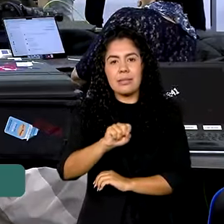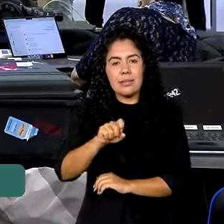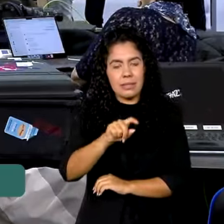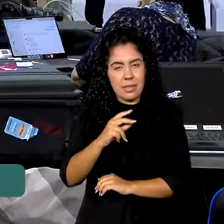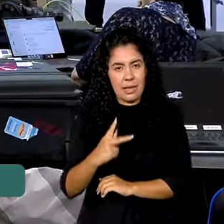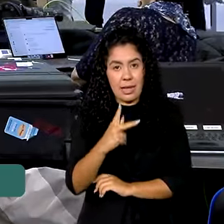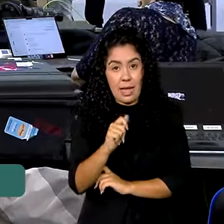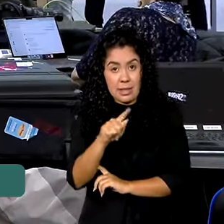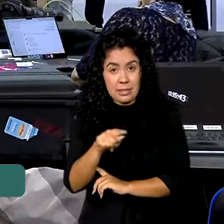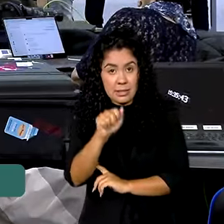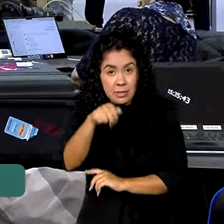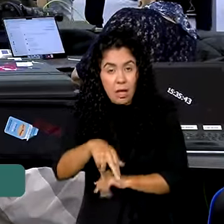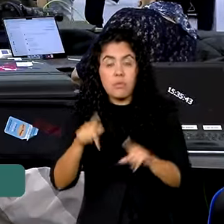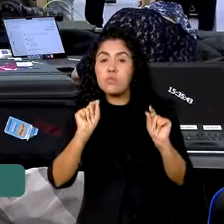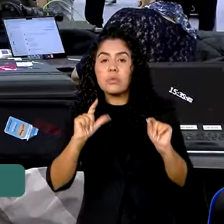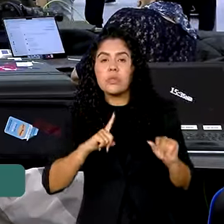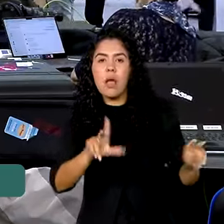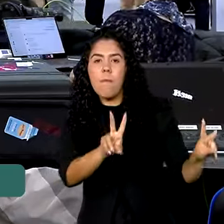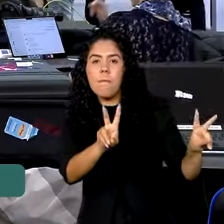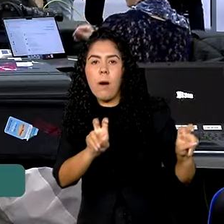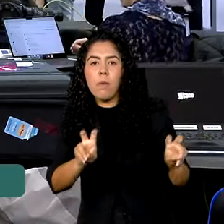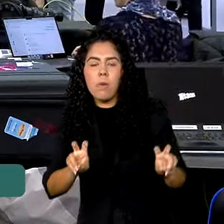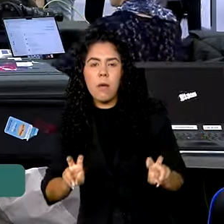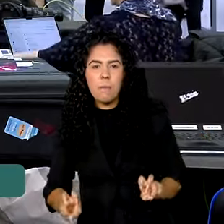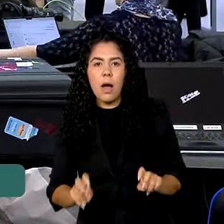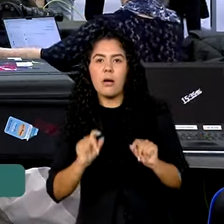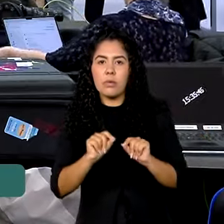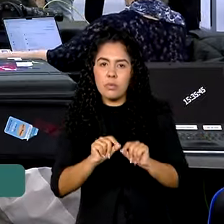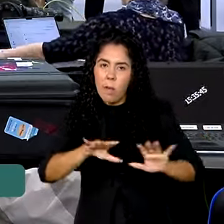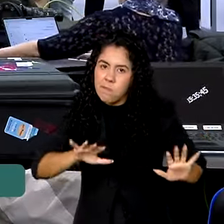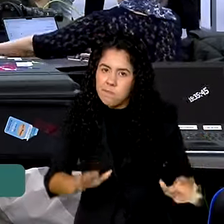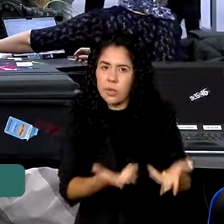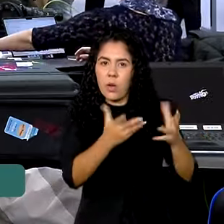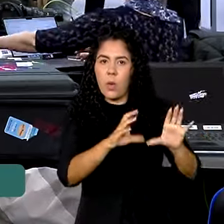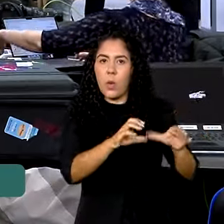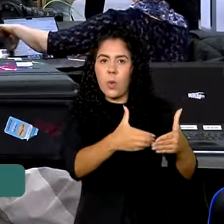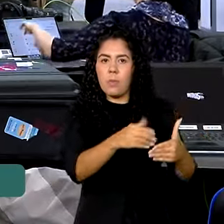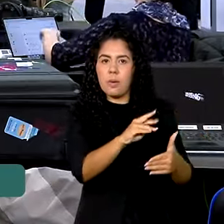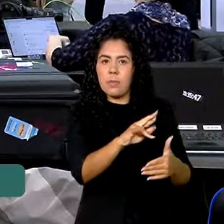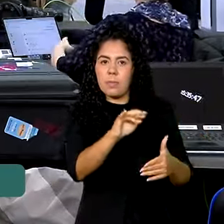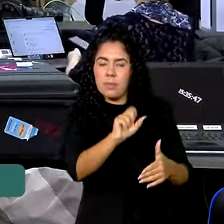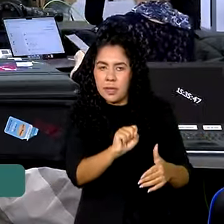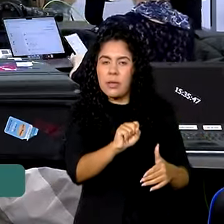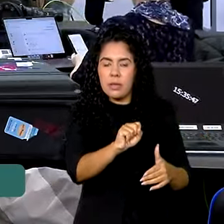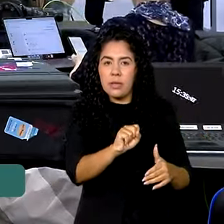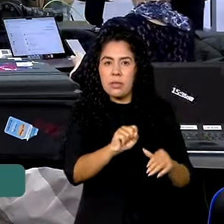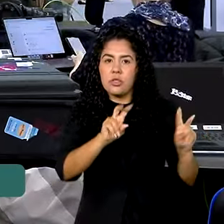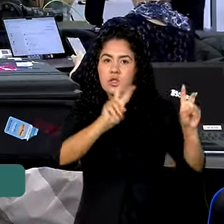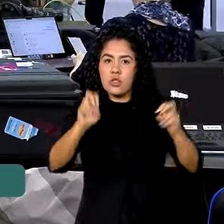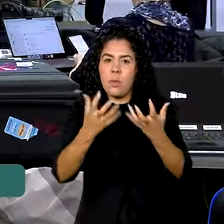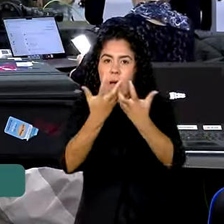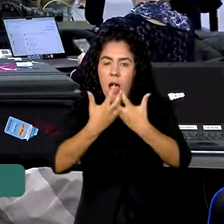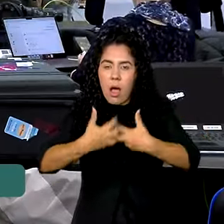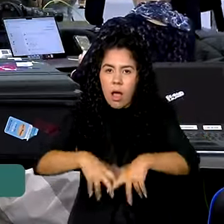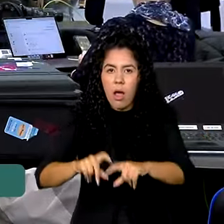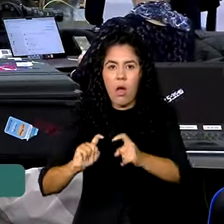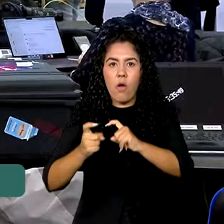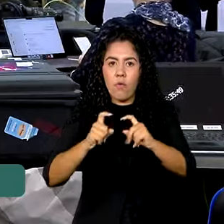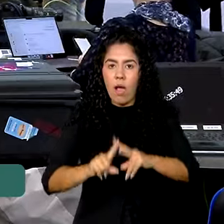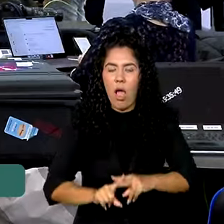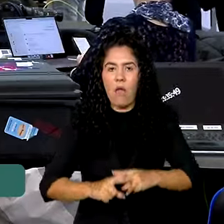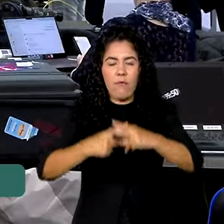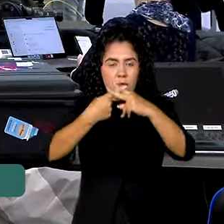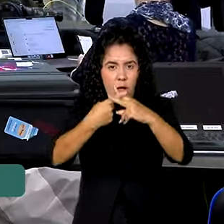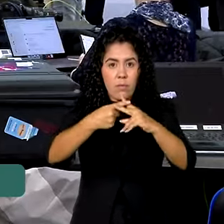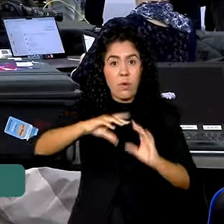entre outros temas do fortalecimento da posição do brix no cenário Global da reforma da governança mundial do combate